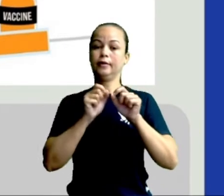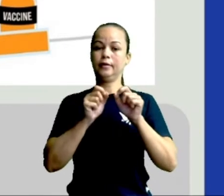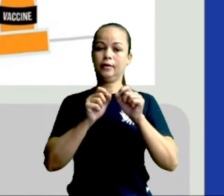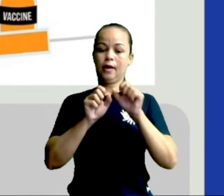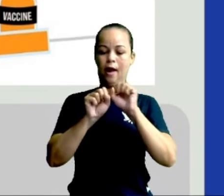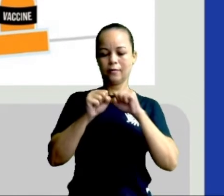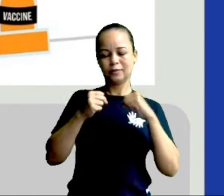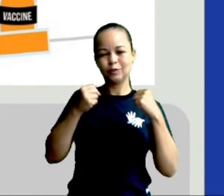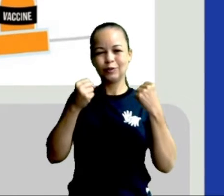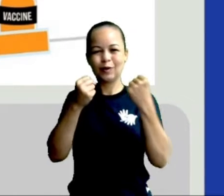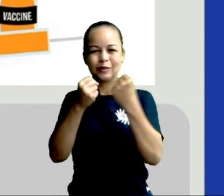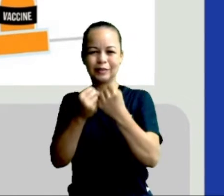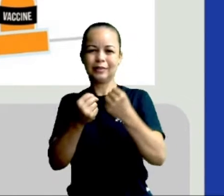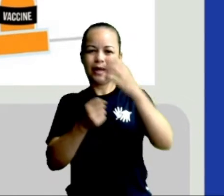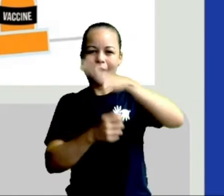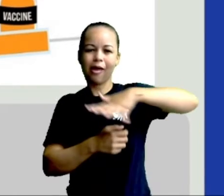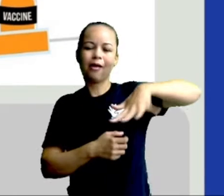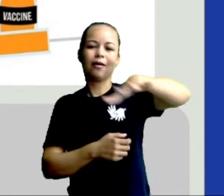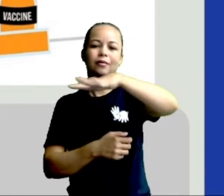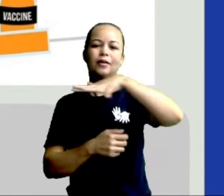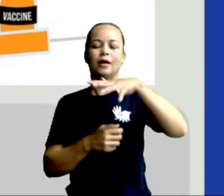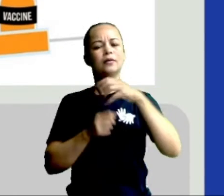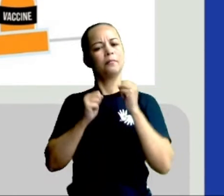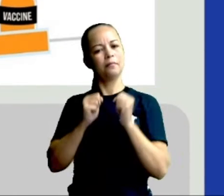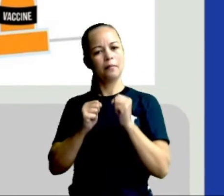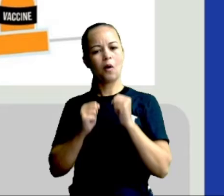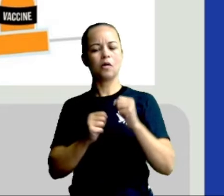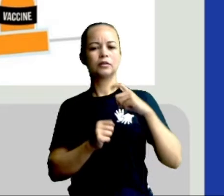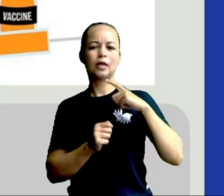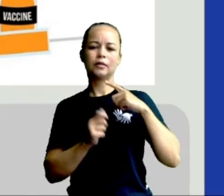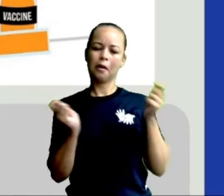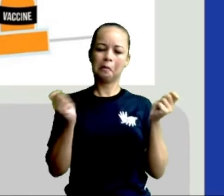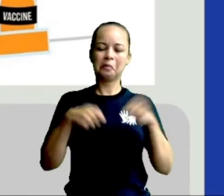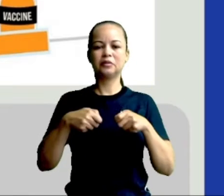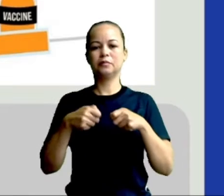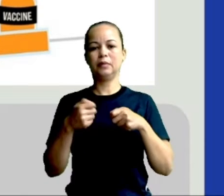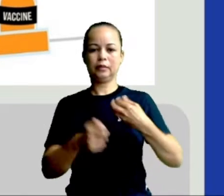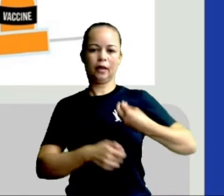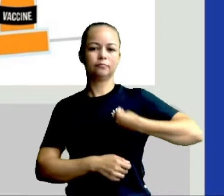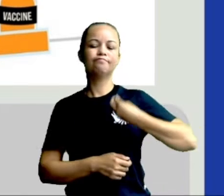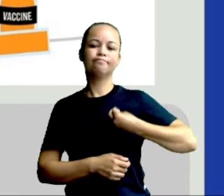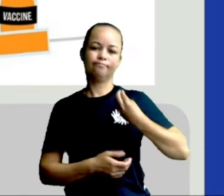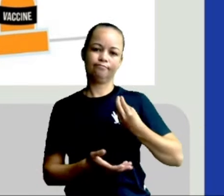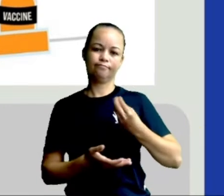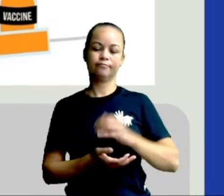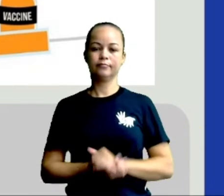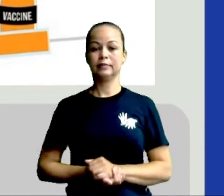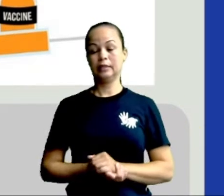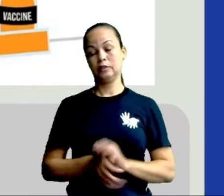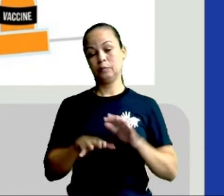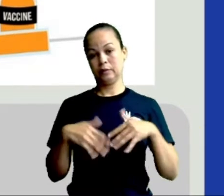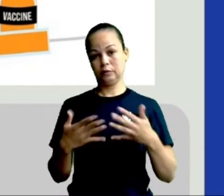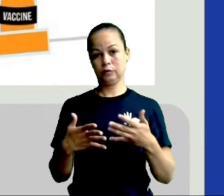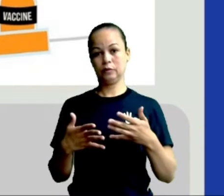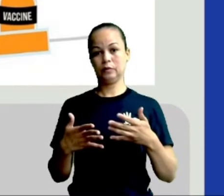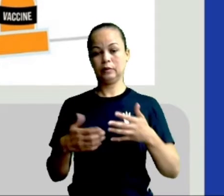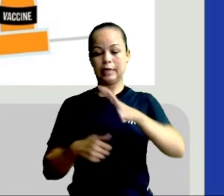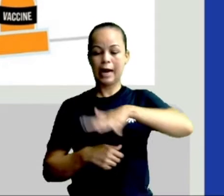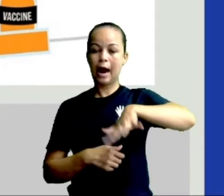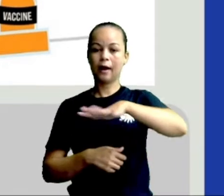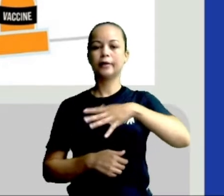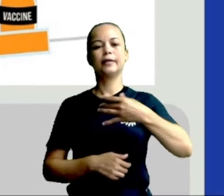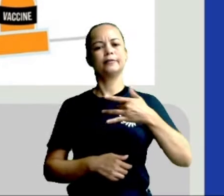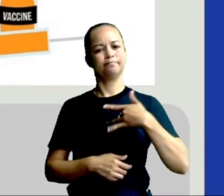possam considerar a possibilidade de vida, sobretudo na área de saúde, quando a